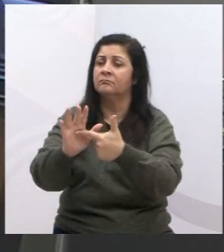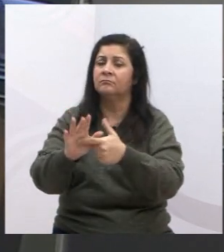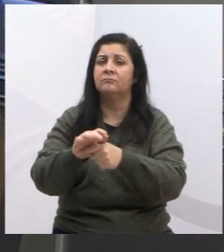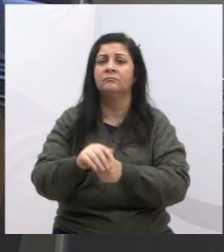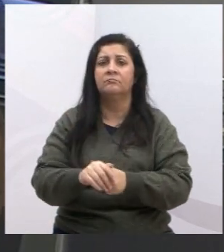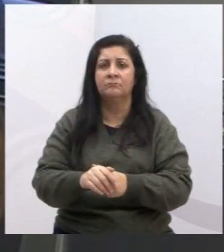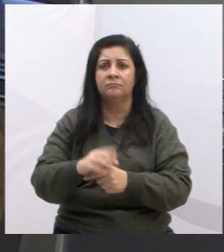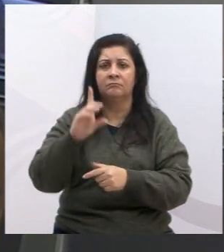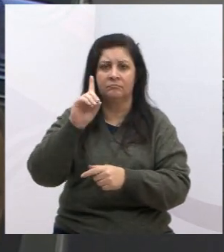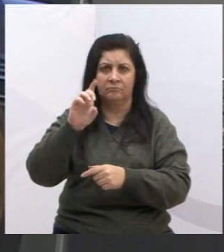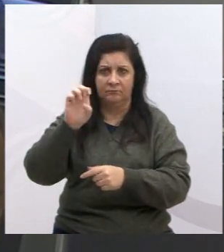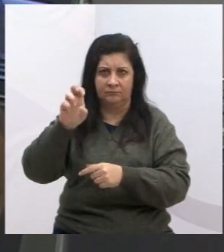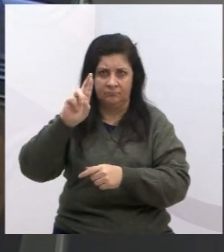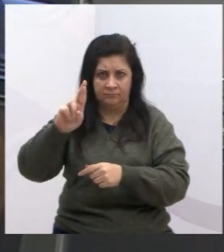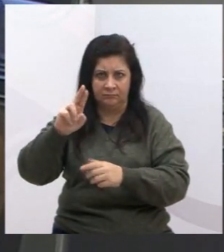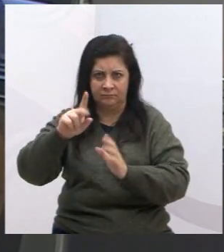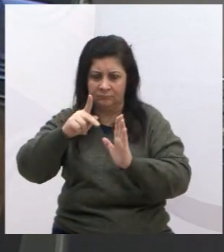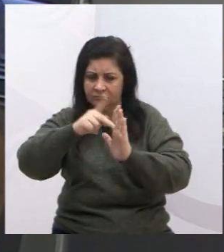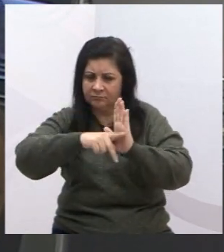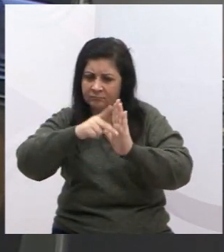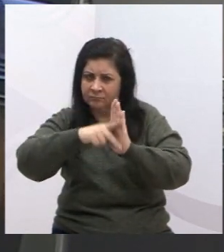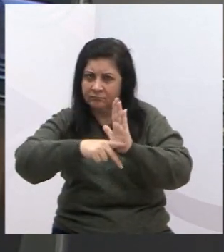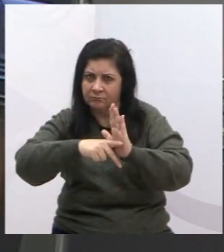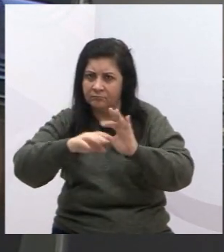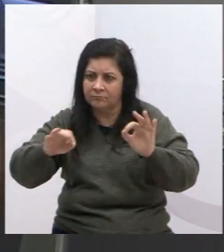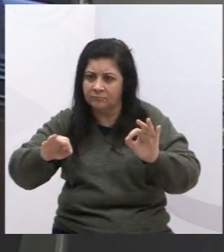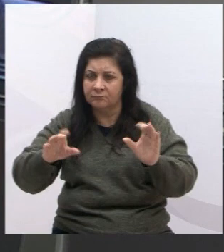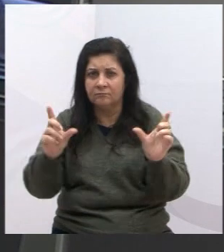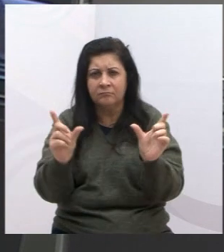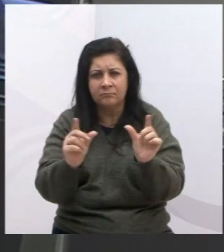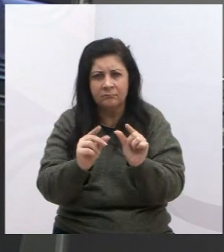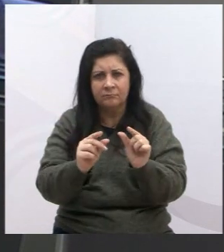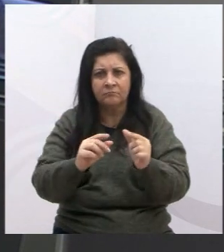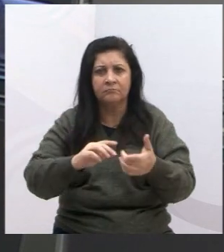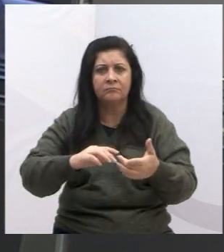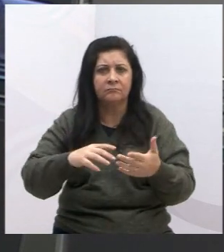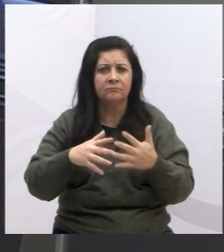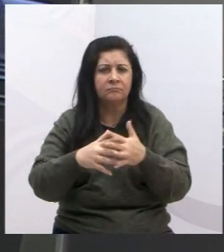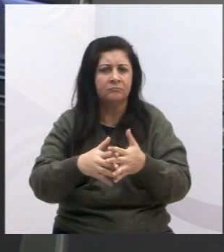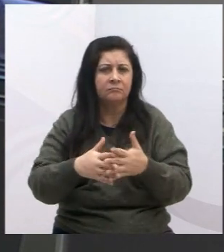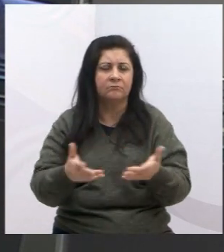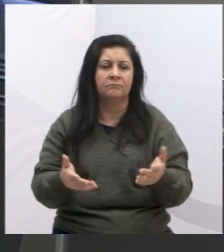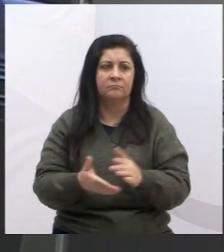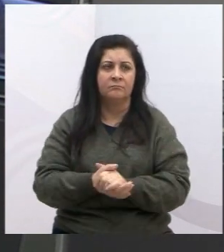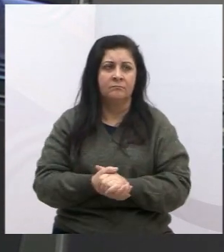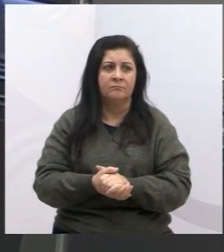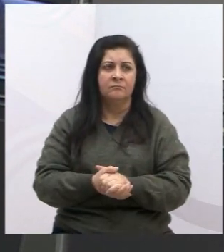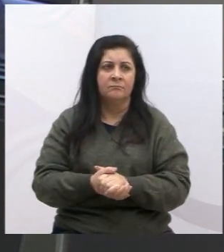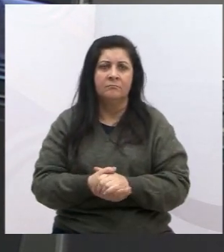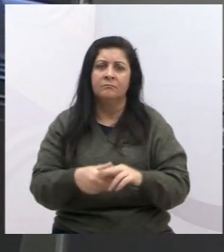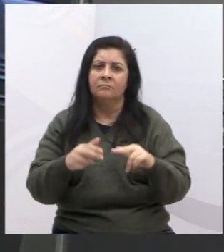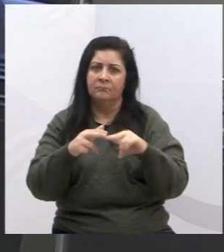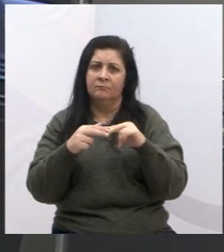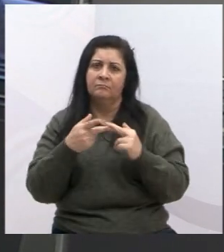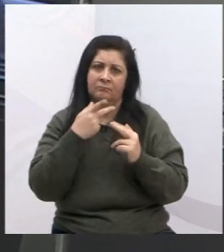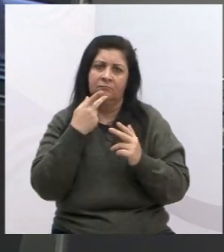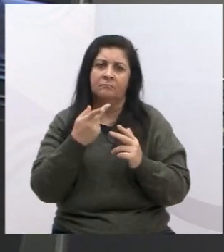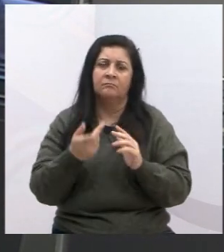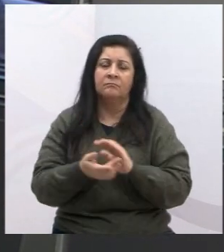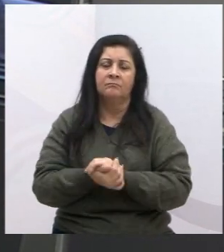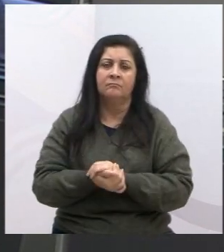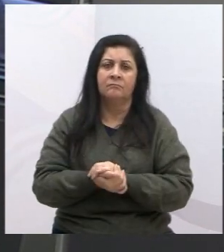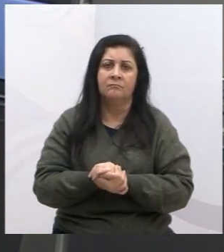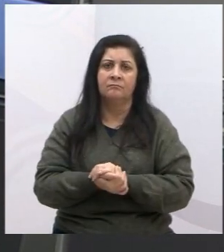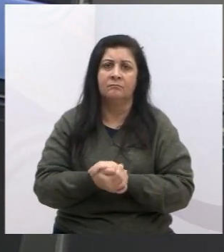um projeto capaz de minimizar os impactos. Então, foi nesse sentido, e eu acho que